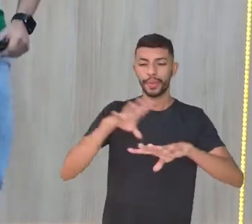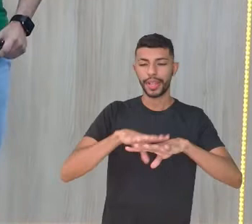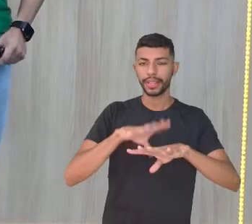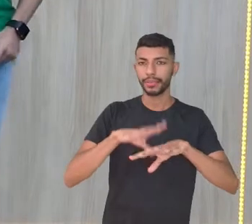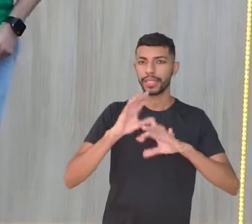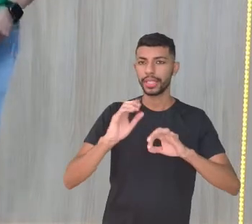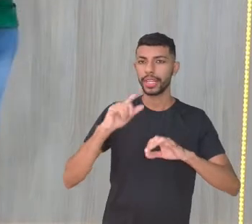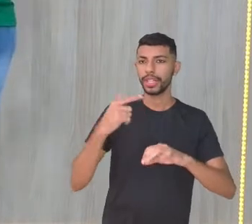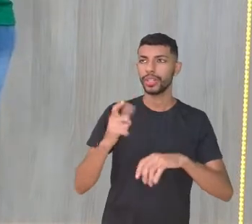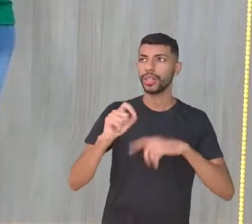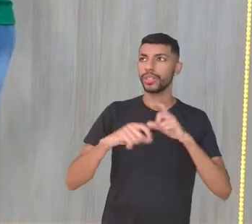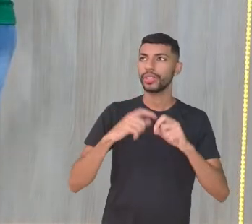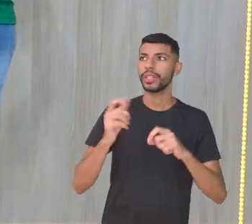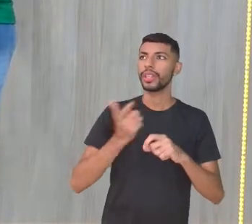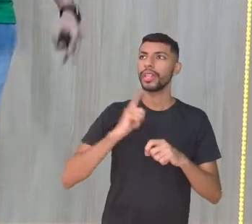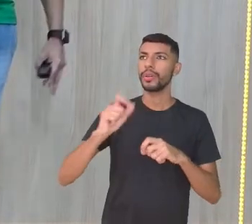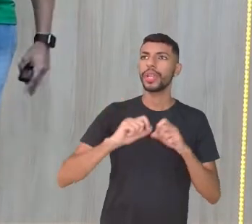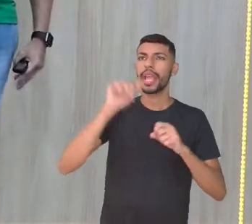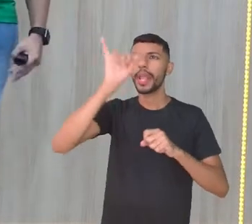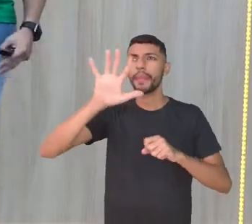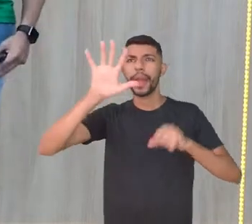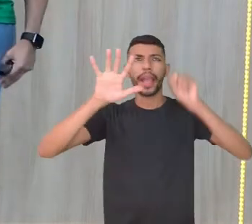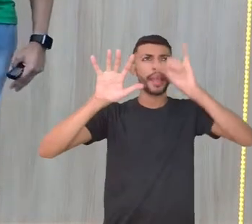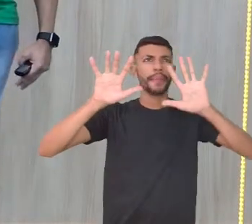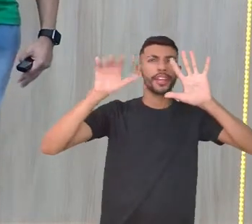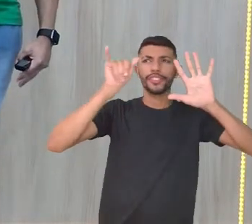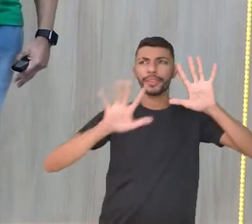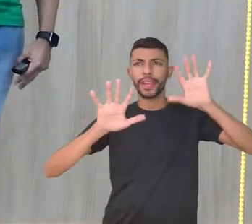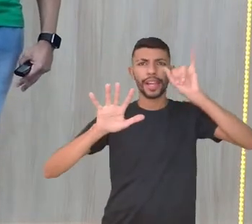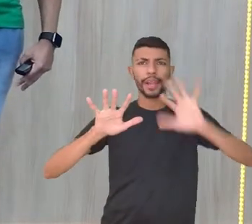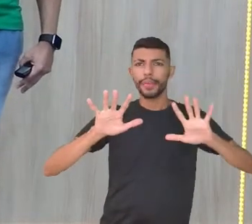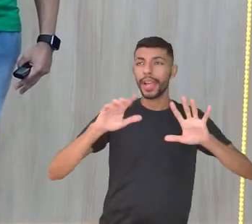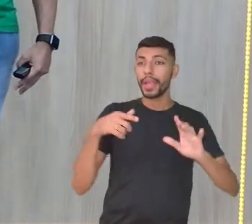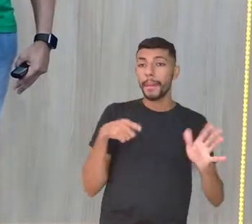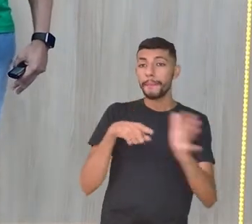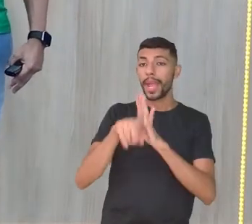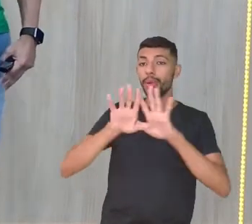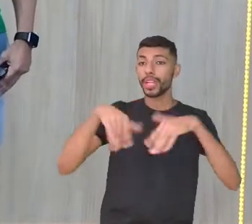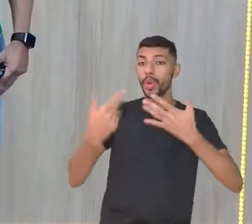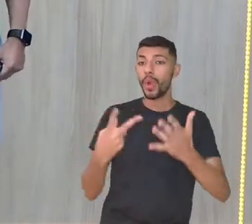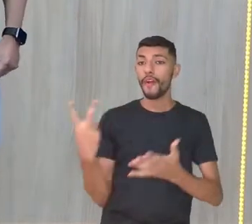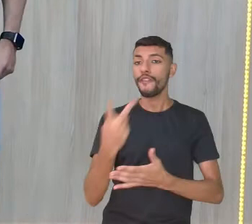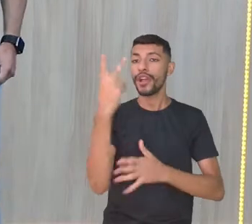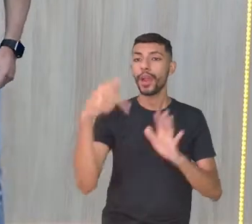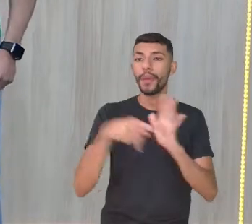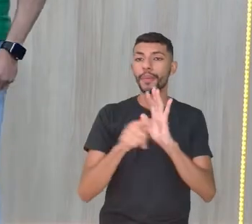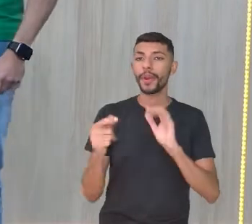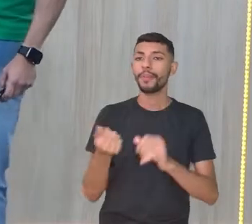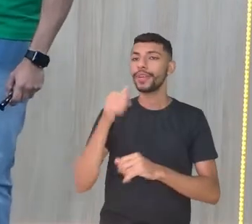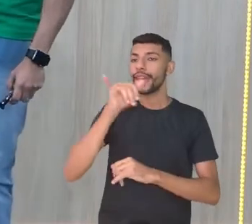Vai colocando aí um bocado de figuras e vai perguntando qual é o valor dessa figura,